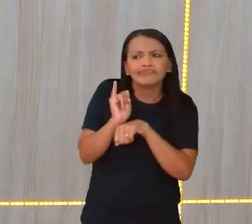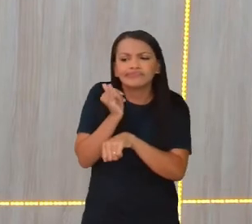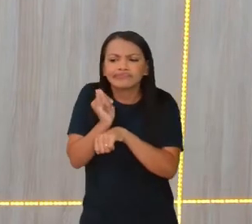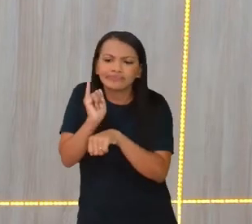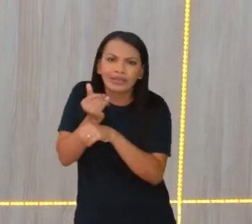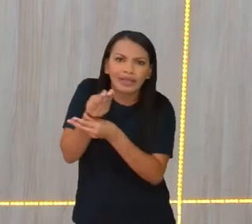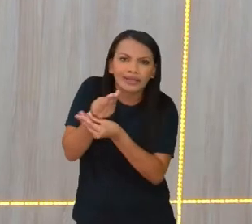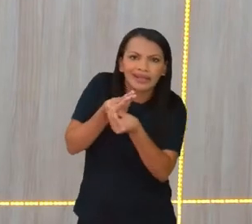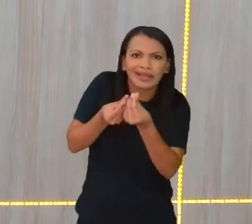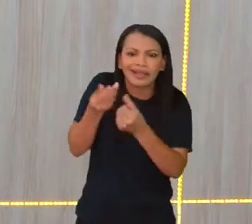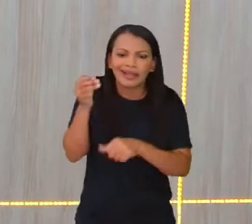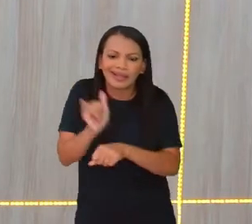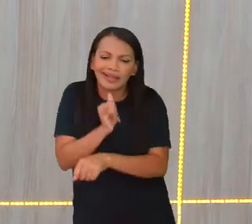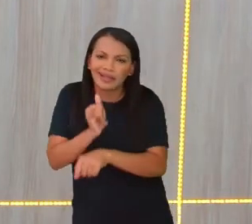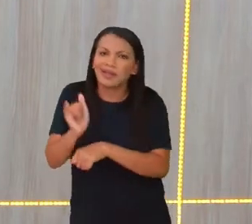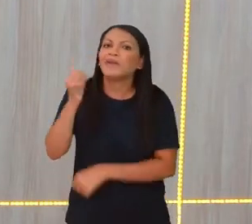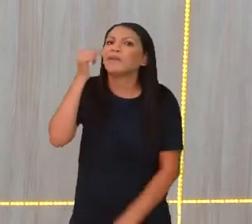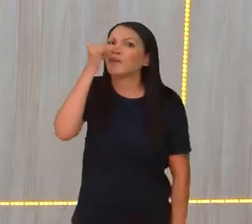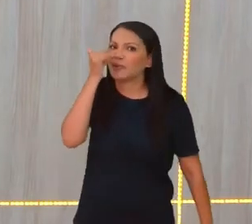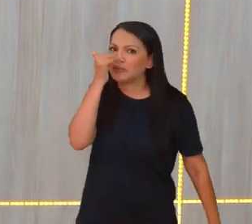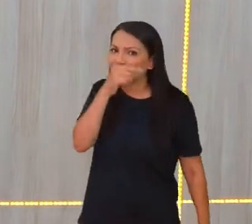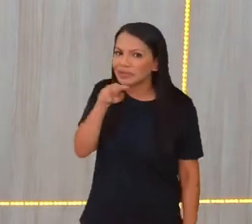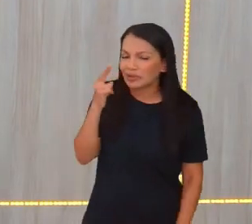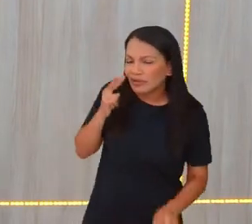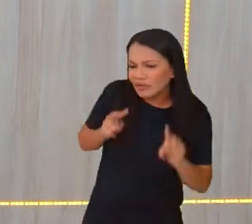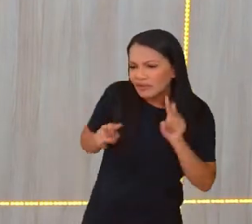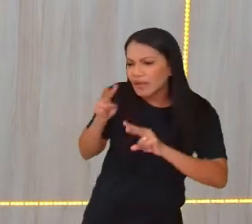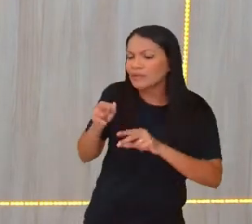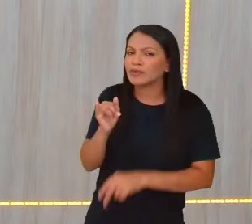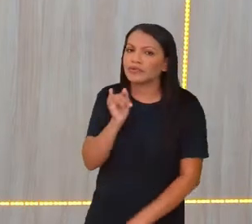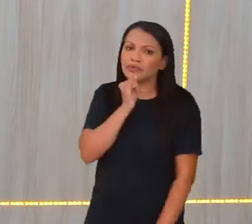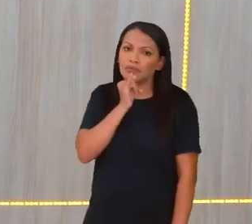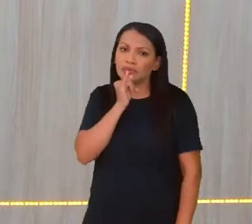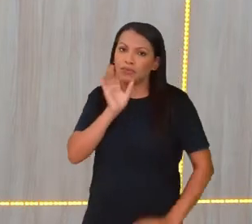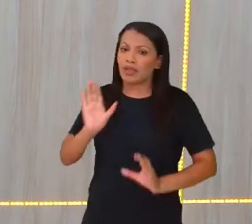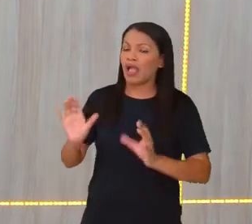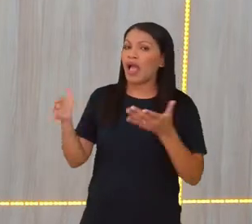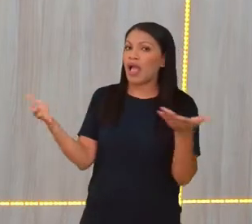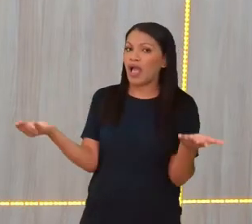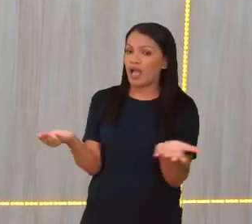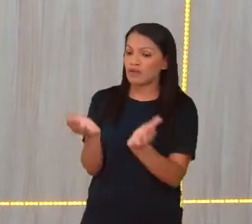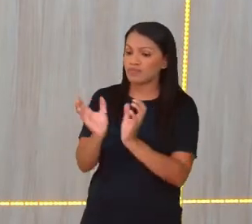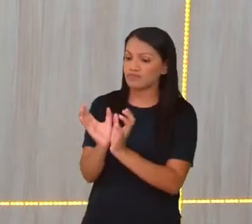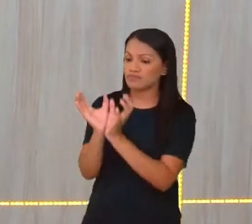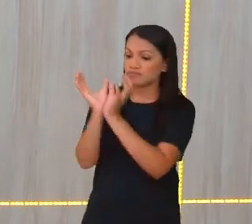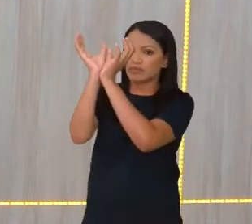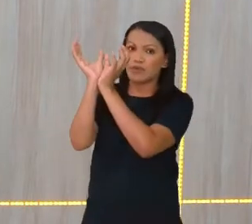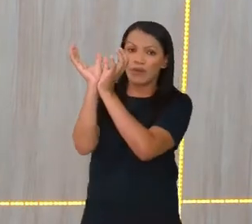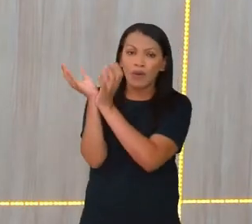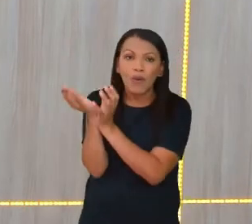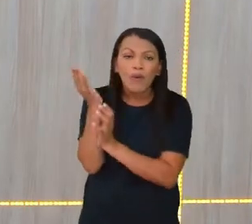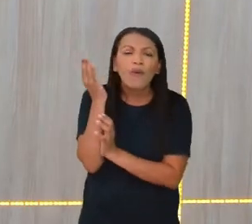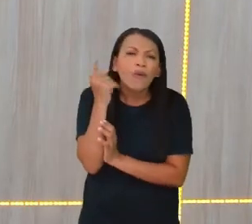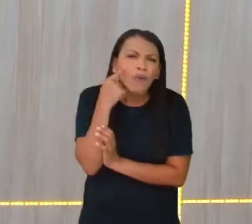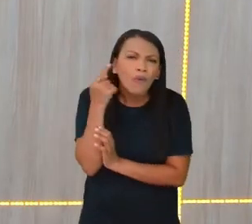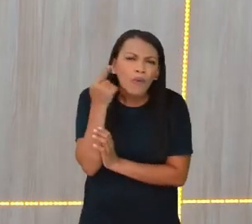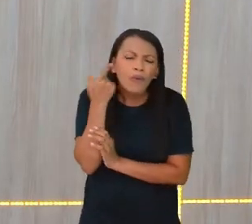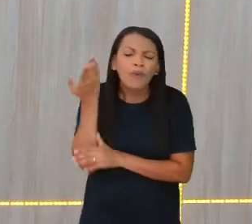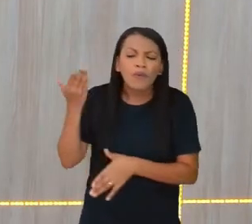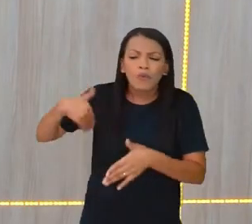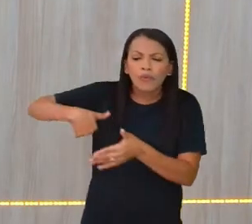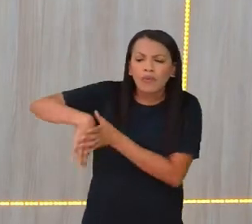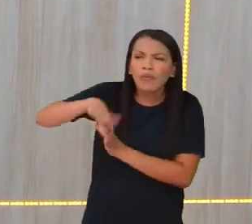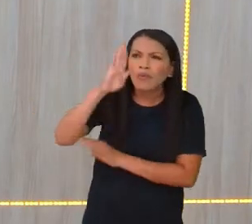Aí eu volto a dizer, do mesmo jeito que vocês veem, né? Por exemplo, na Copa do Mundo, o Brasil estudando quem é o